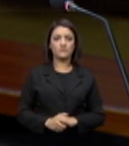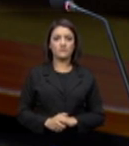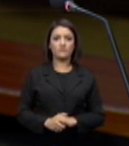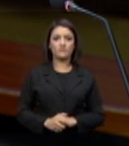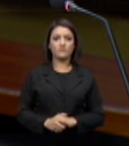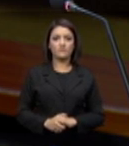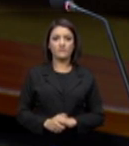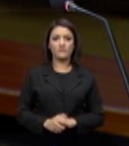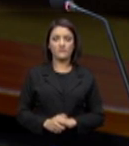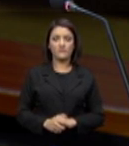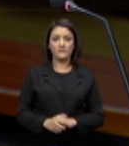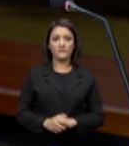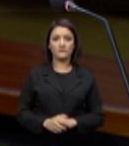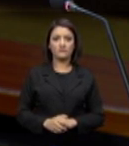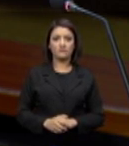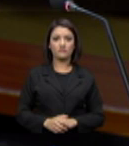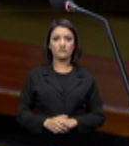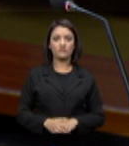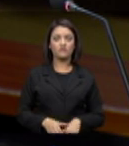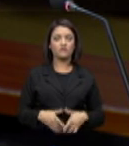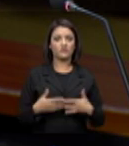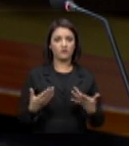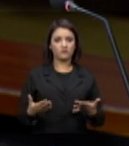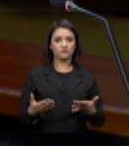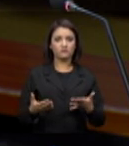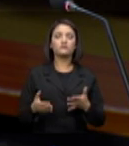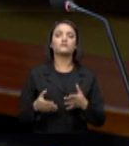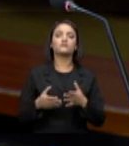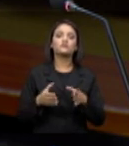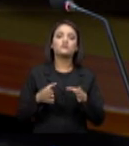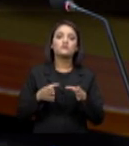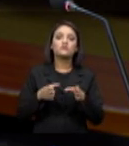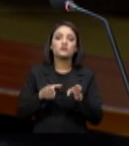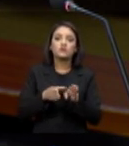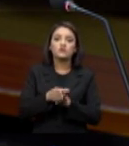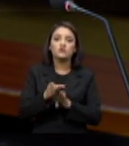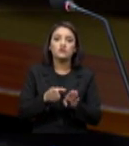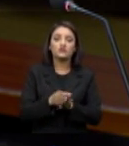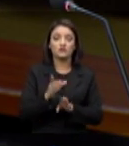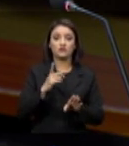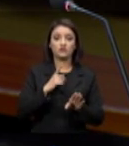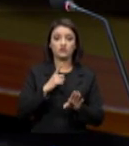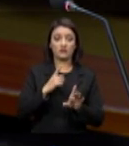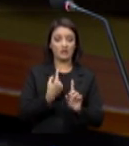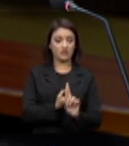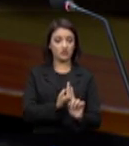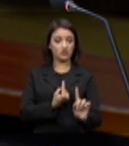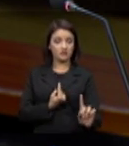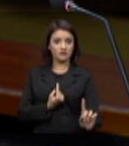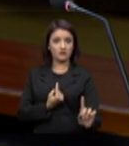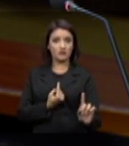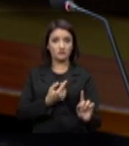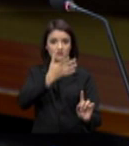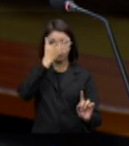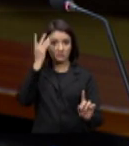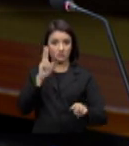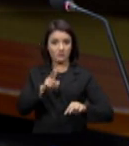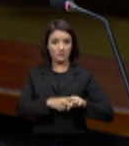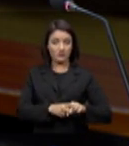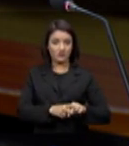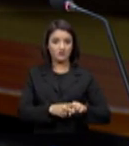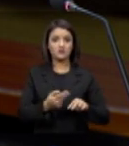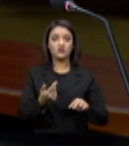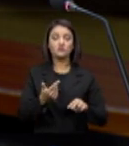não se prescreve qualquer um comendação de se manter a distância minha dos preços não se estabelece